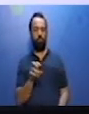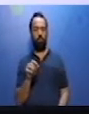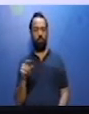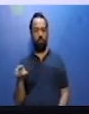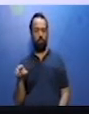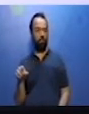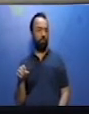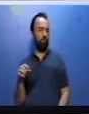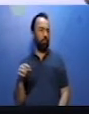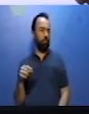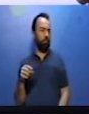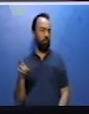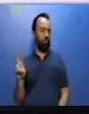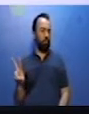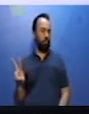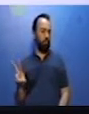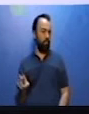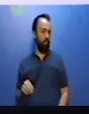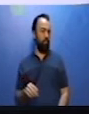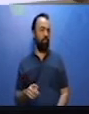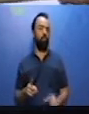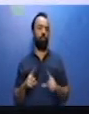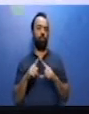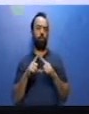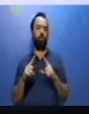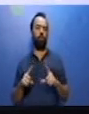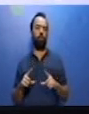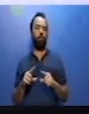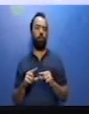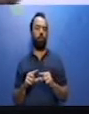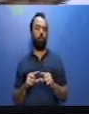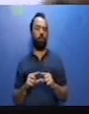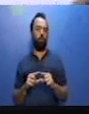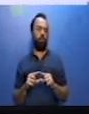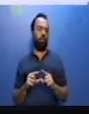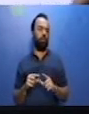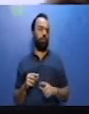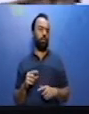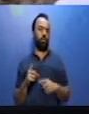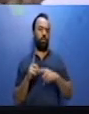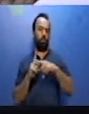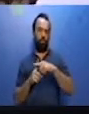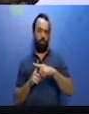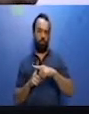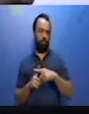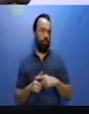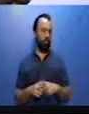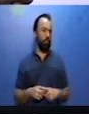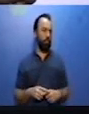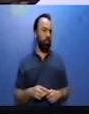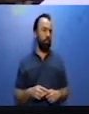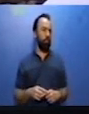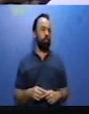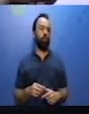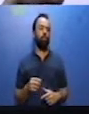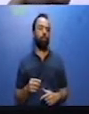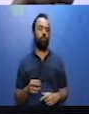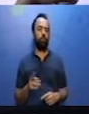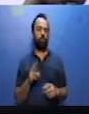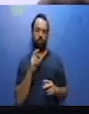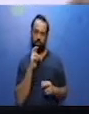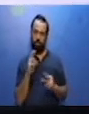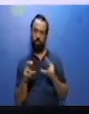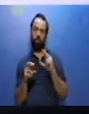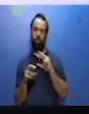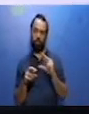a observação rolo delta for positivo a equação esperar duas raízes